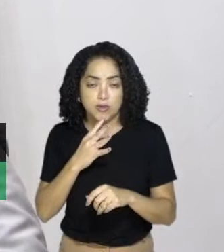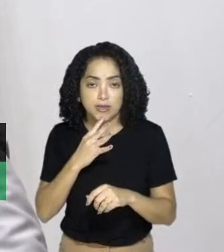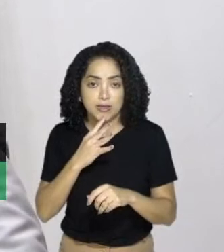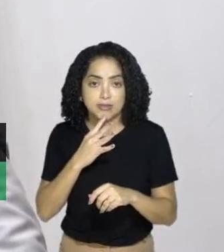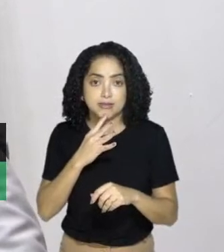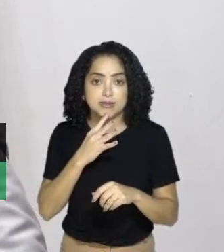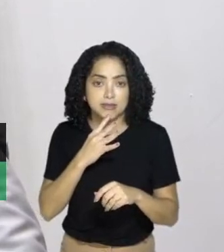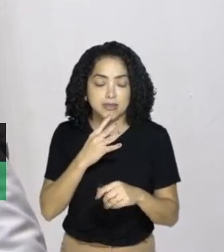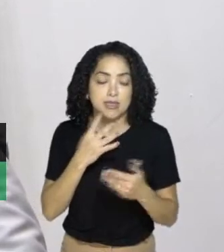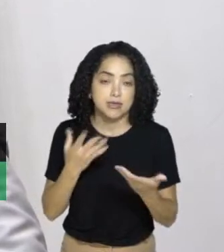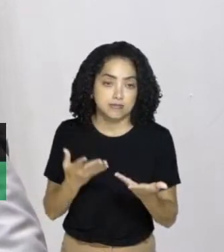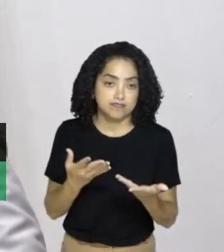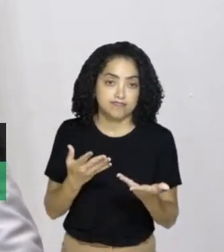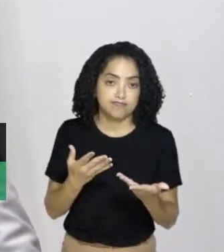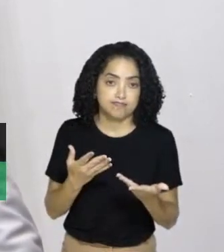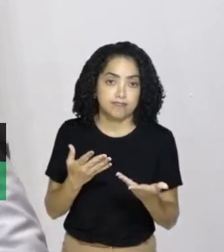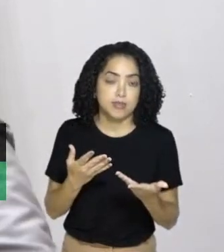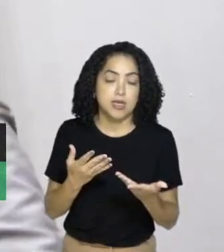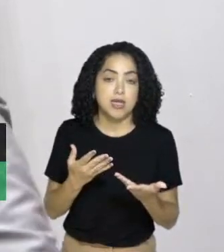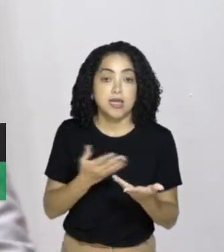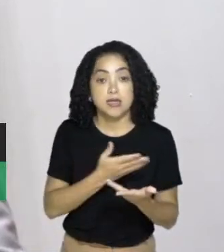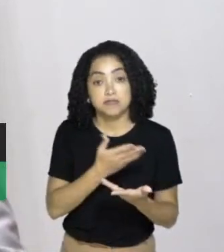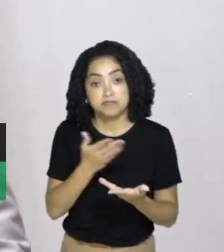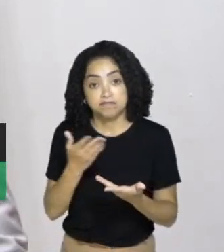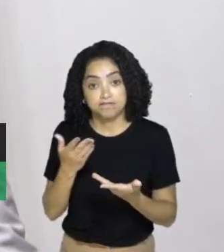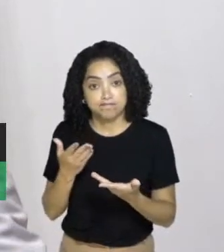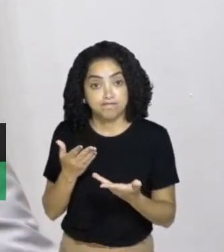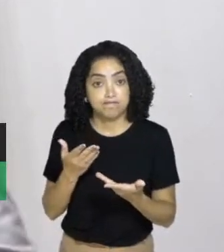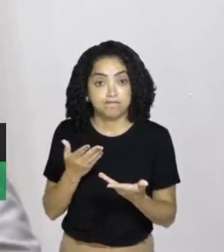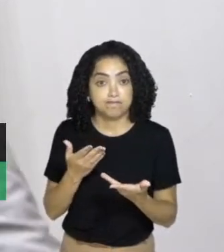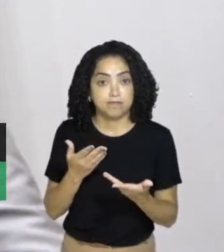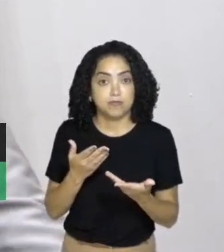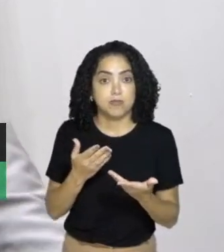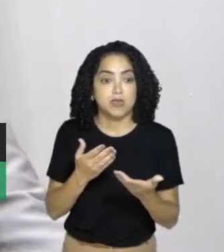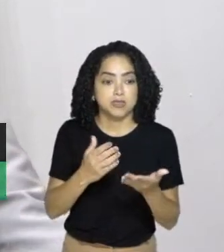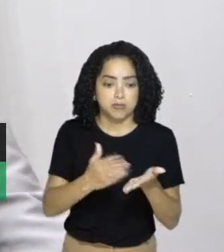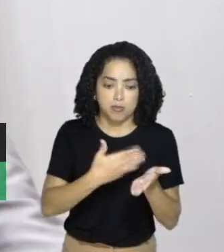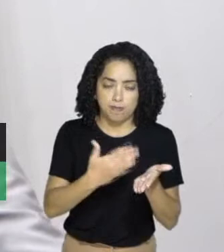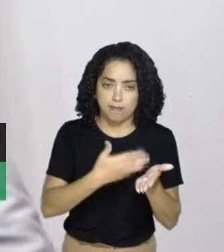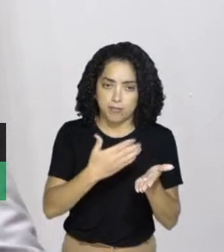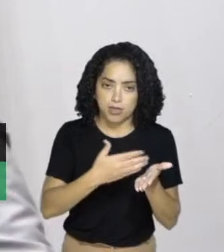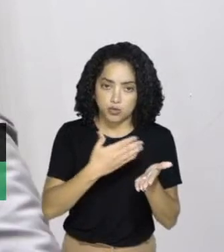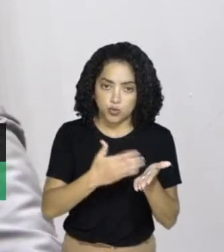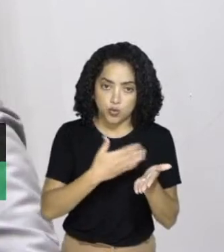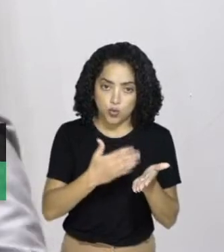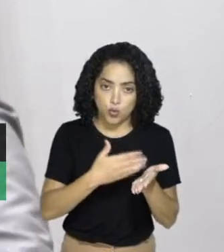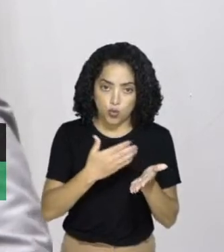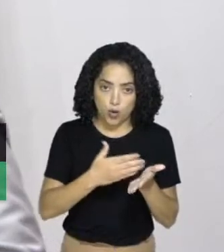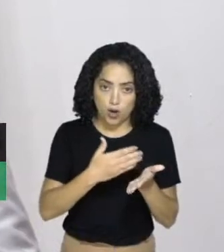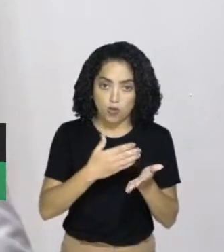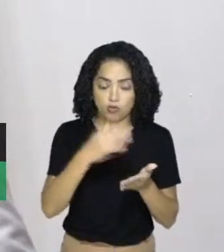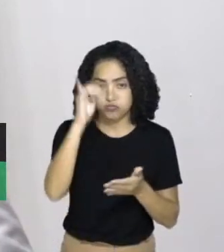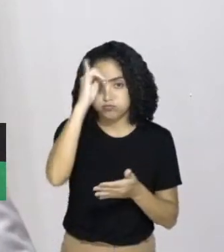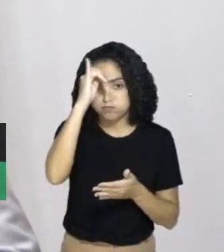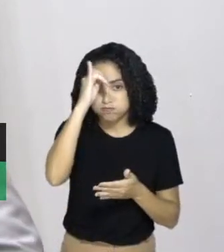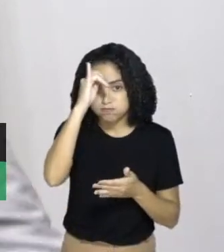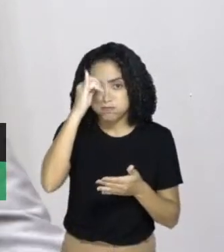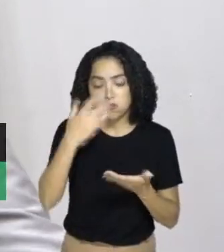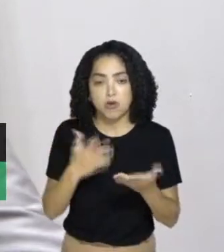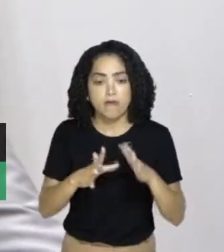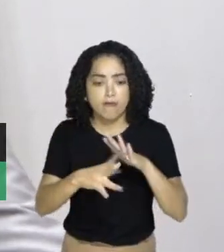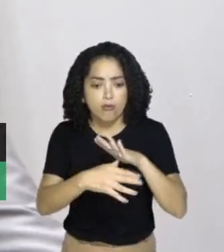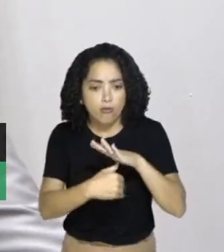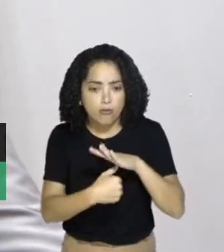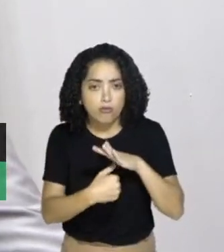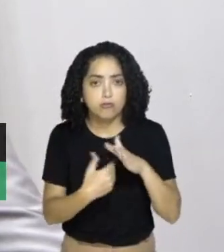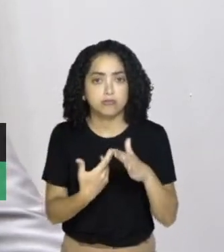de alguma forma. Eles devem receber o manual do pilantra. No manual do pilantra tem lá desculpas, a